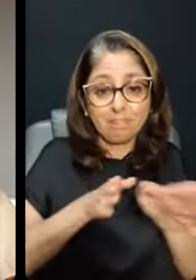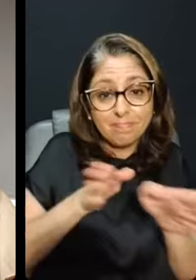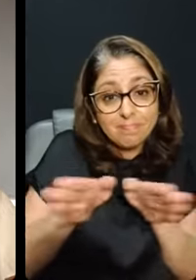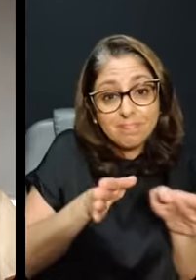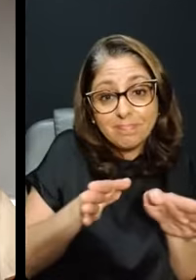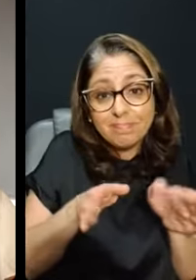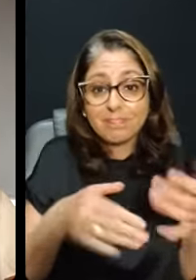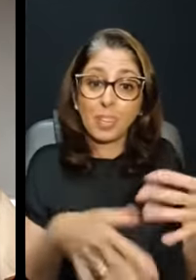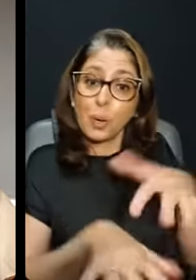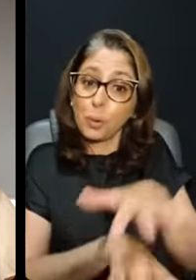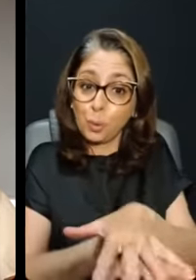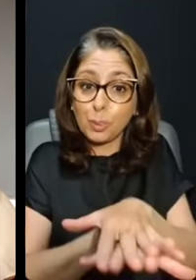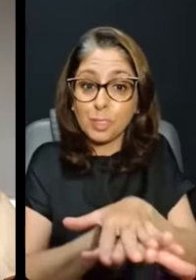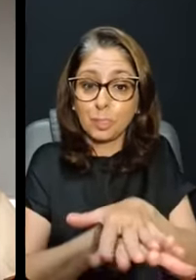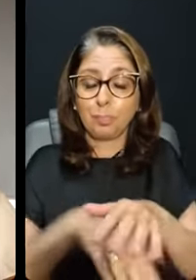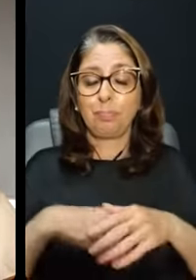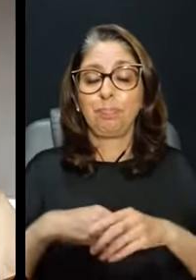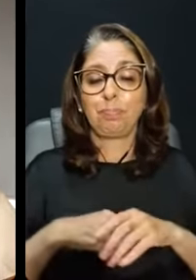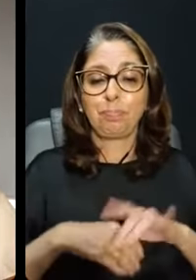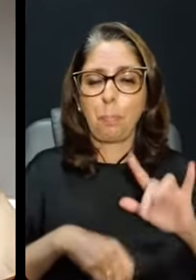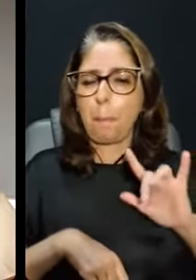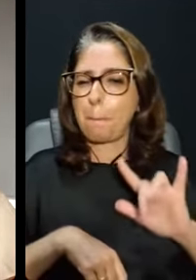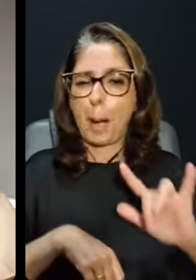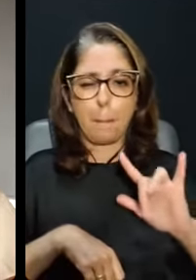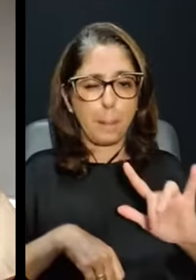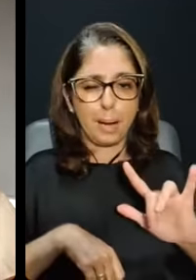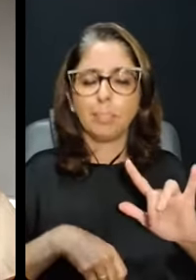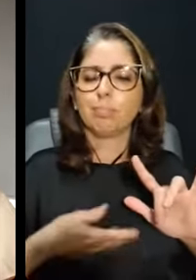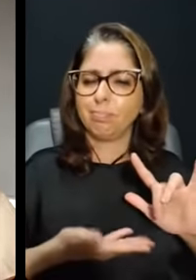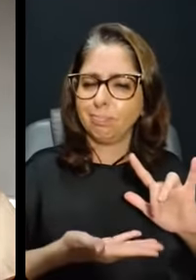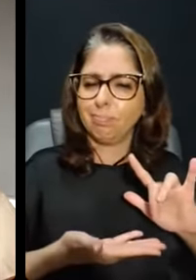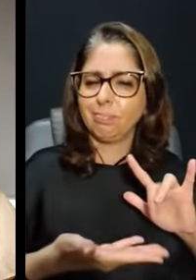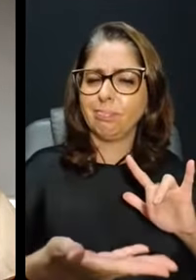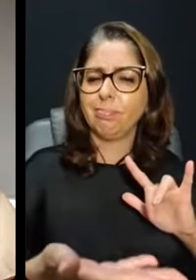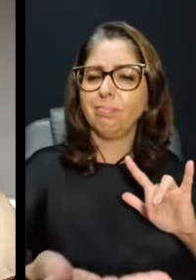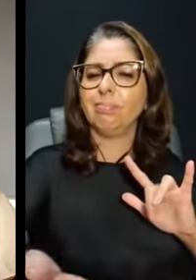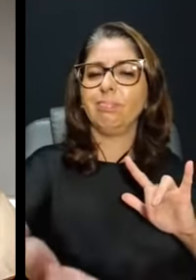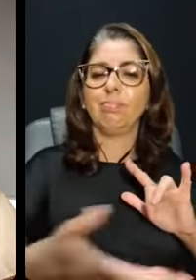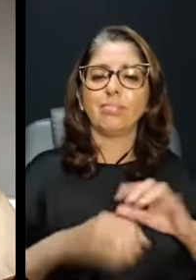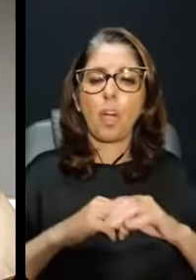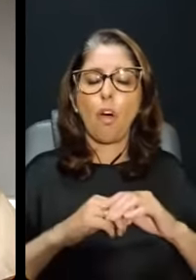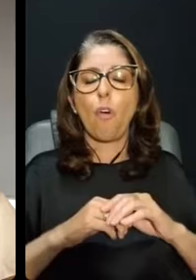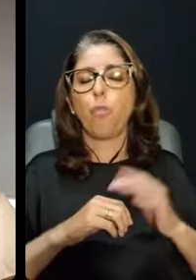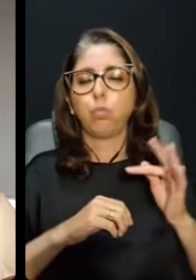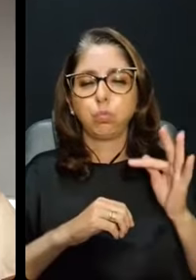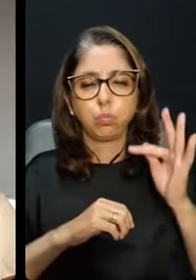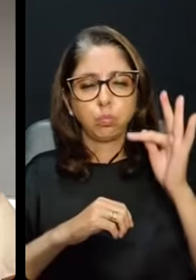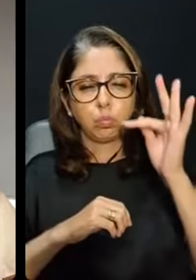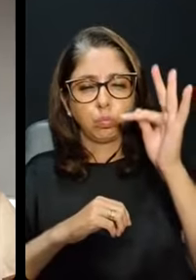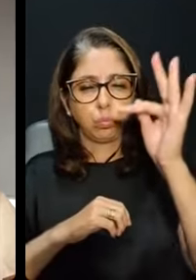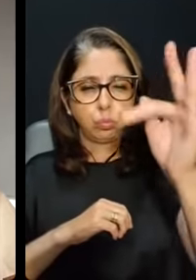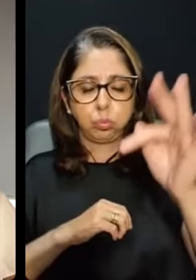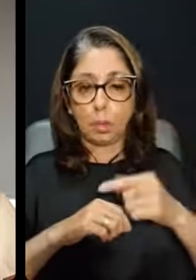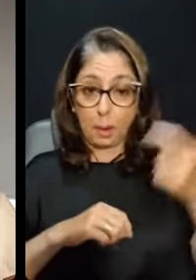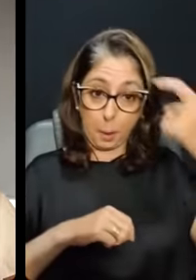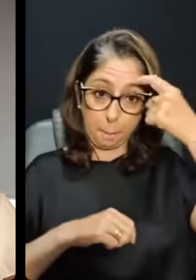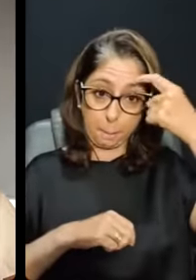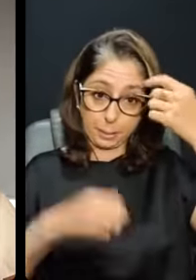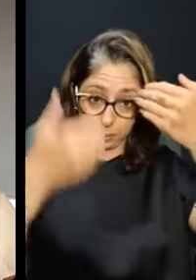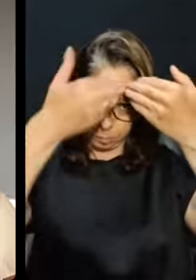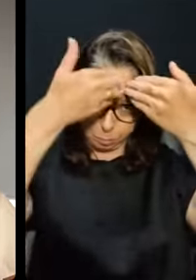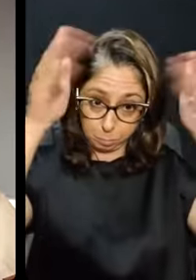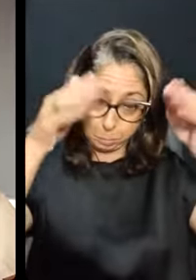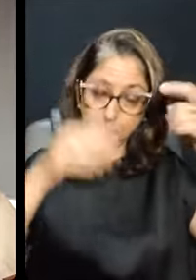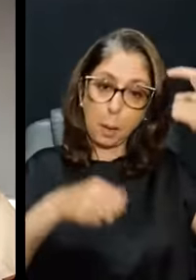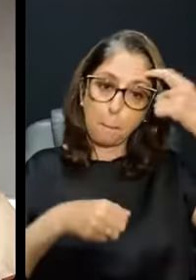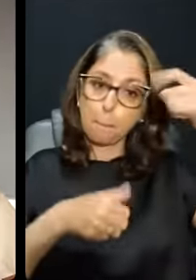do fato de você continuar nessa estrada aí, abrindo os olhos das pessoas. Eu acho que a gente consegue